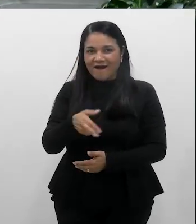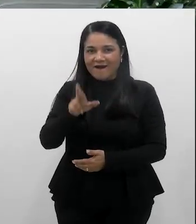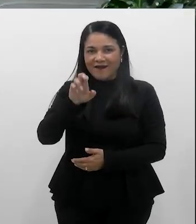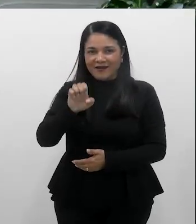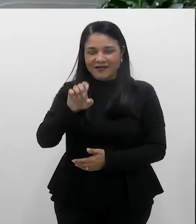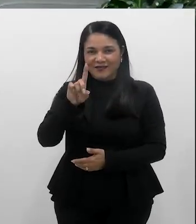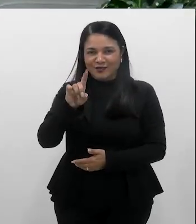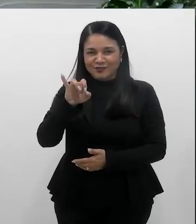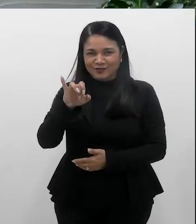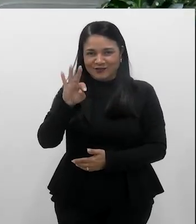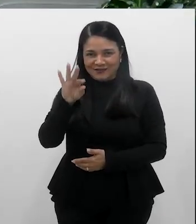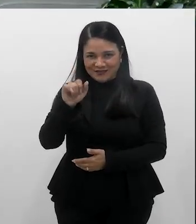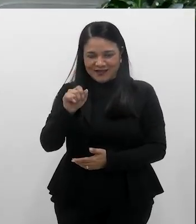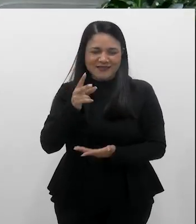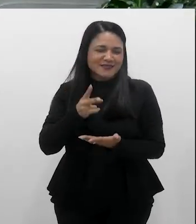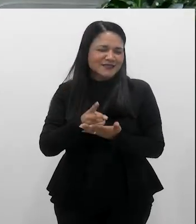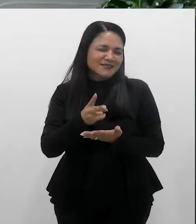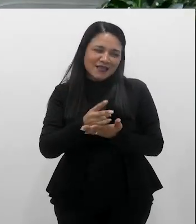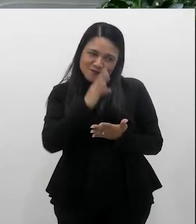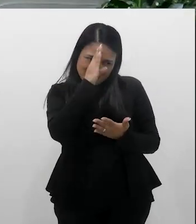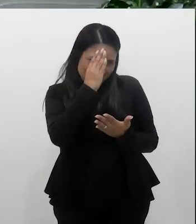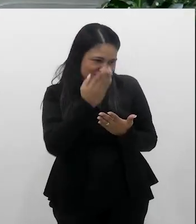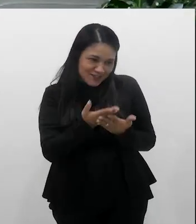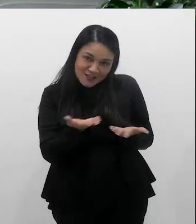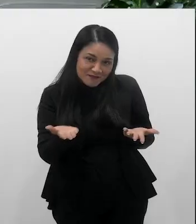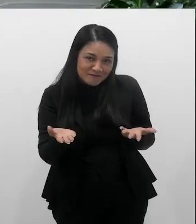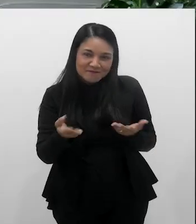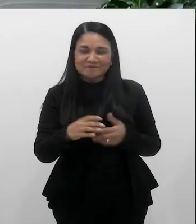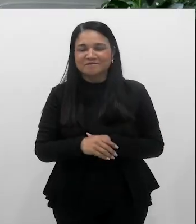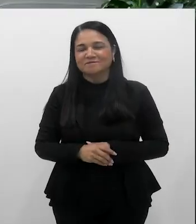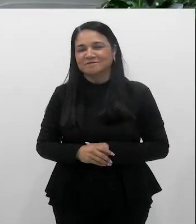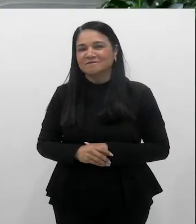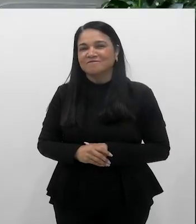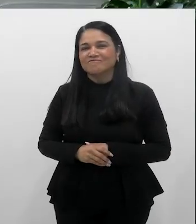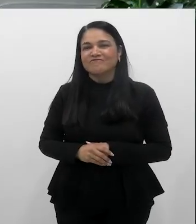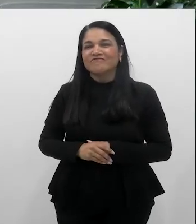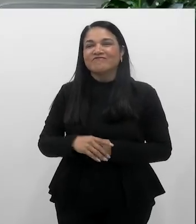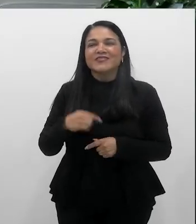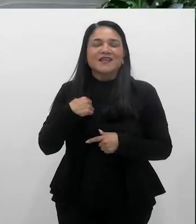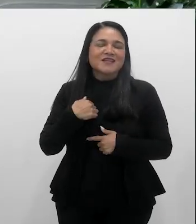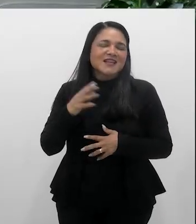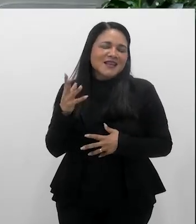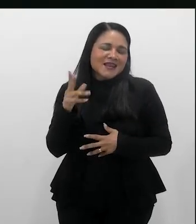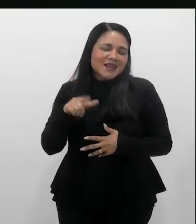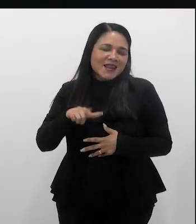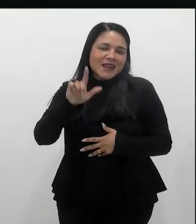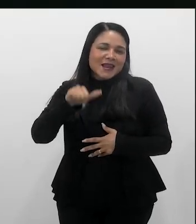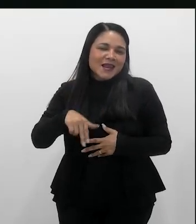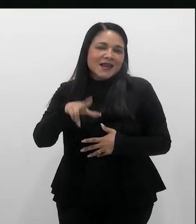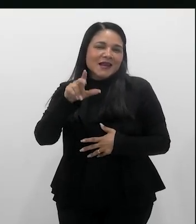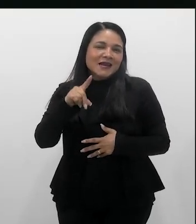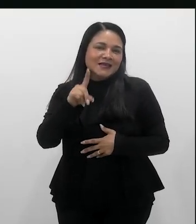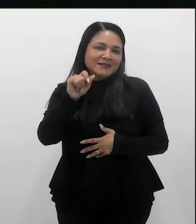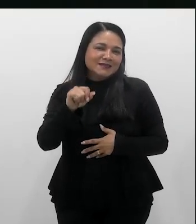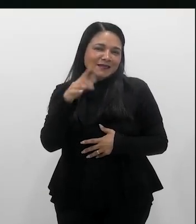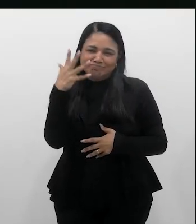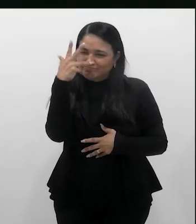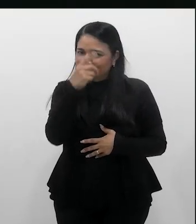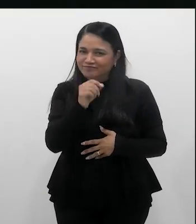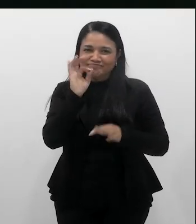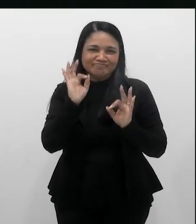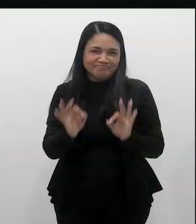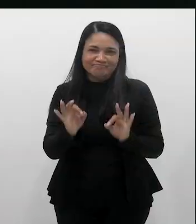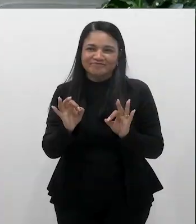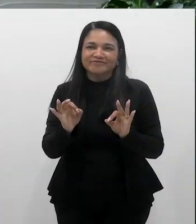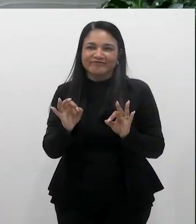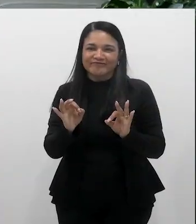Acreditar sempre. Acho que a gente deve acreditar sempre. É isso. Tá? Essa é terrivelmente linda.